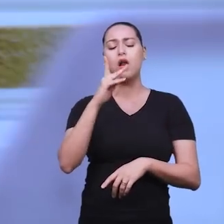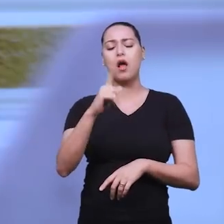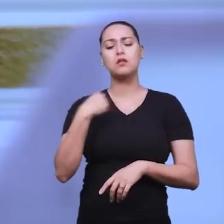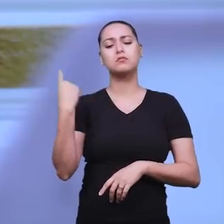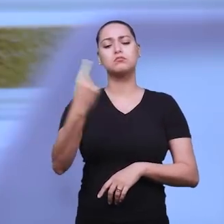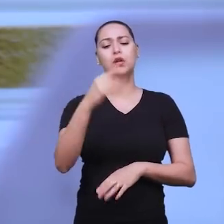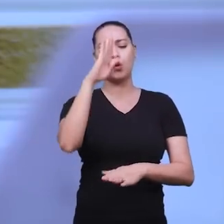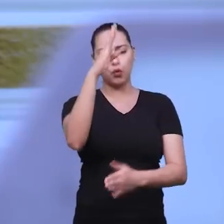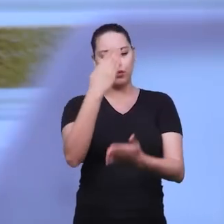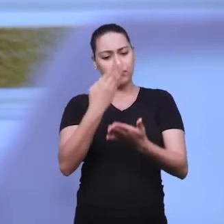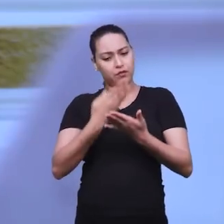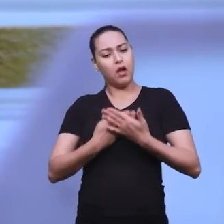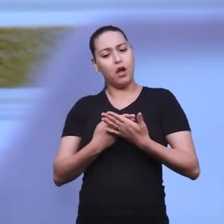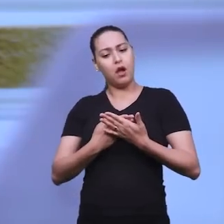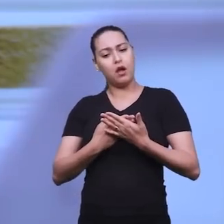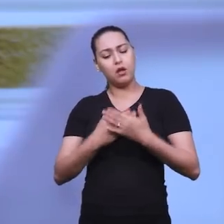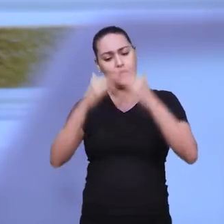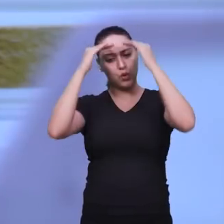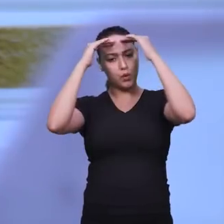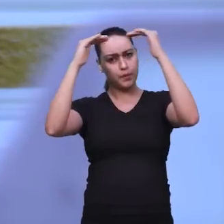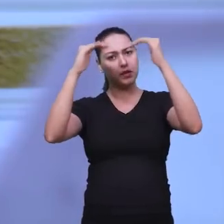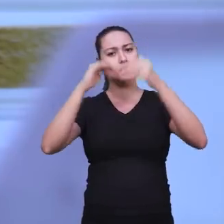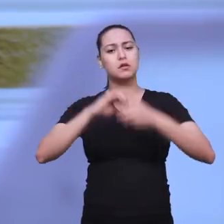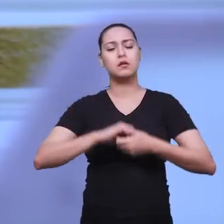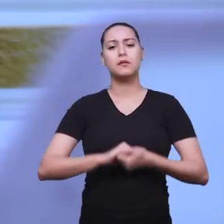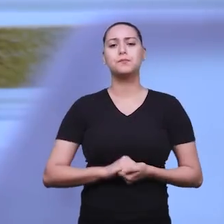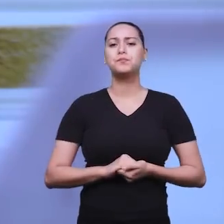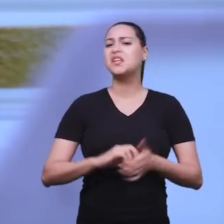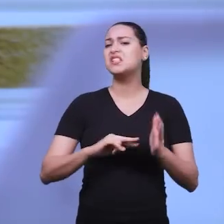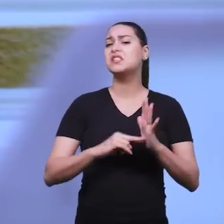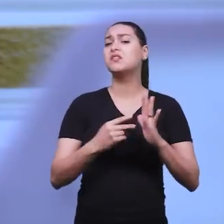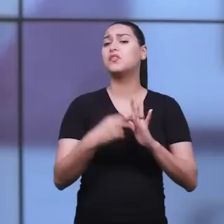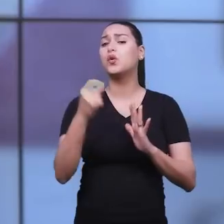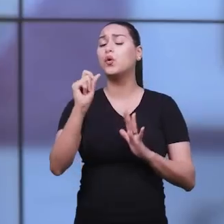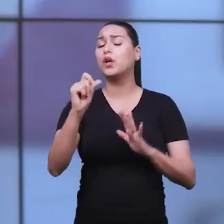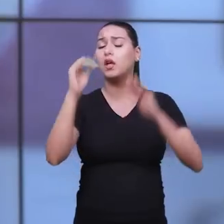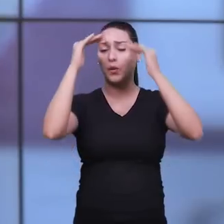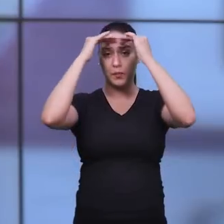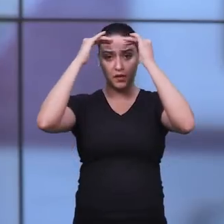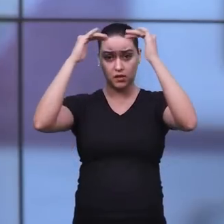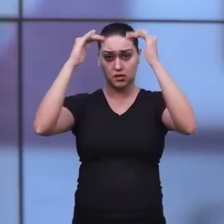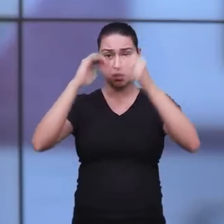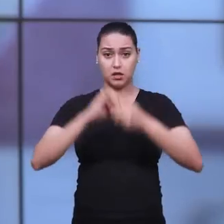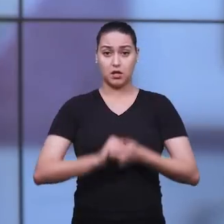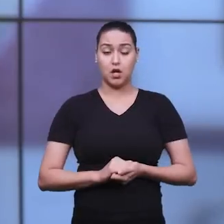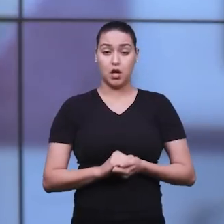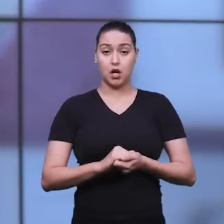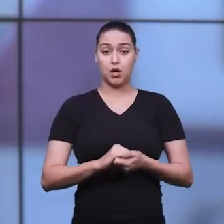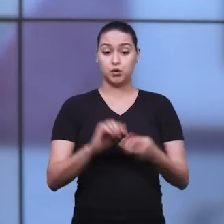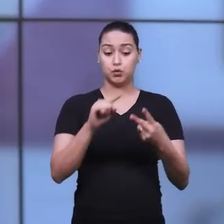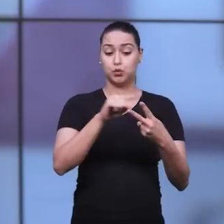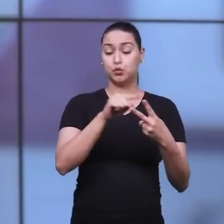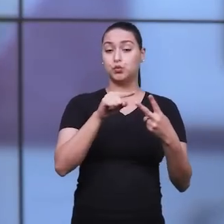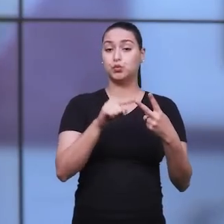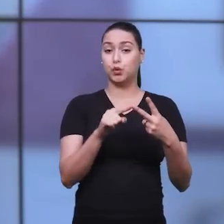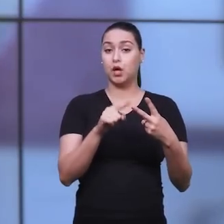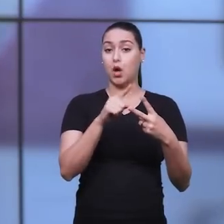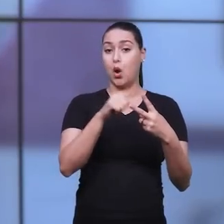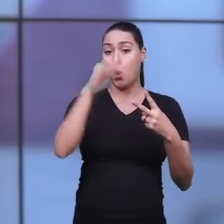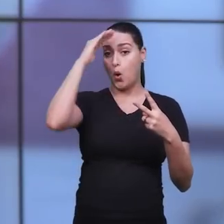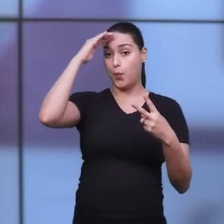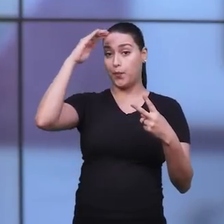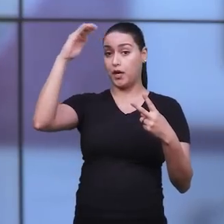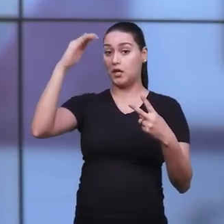confiar? Vocês sabem o que significa obedecer? Nós aprendemos duas coisas.